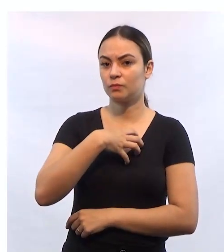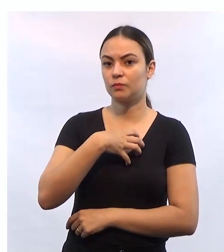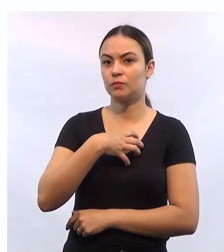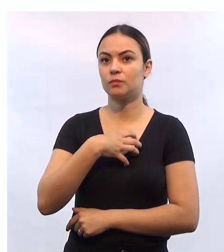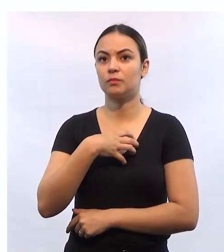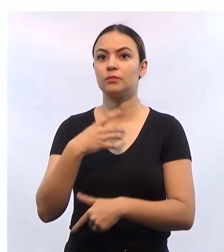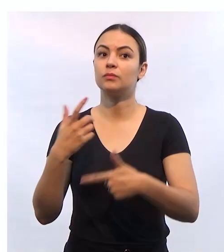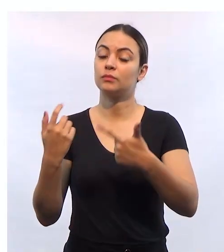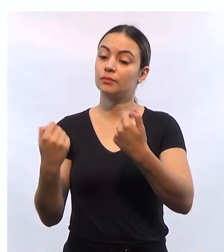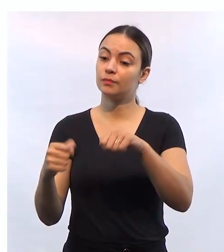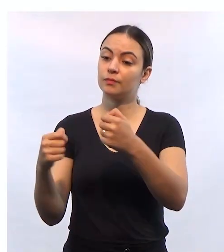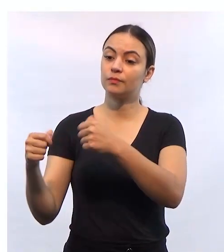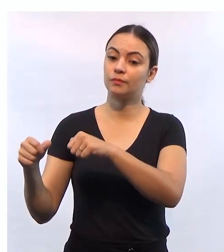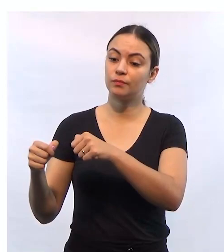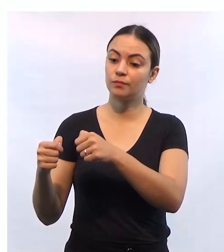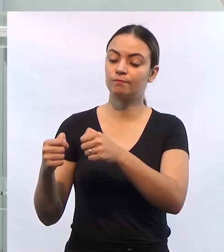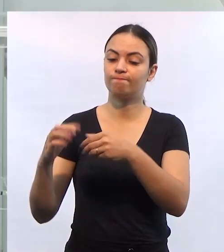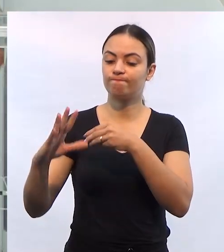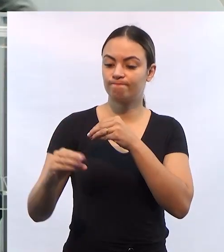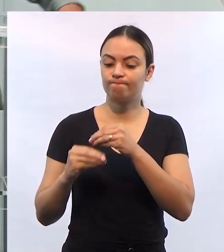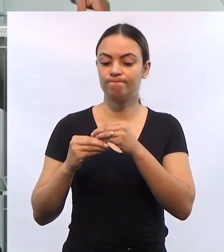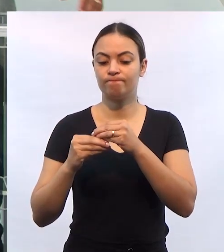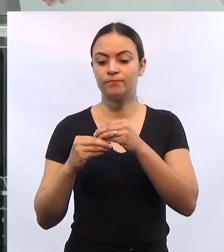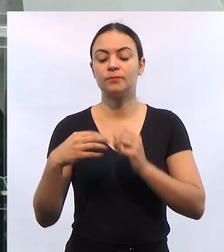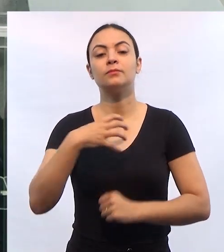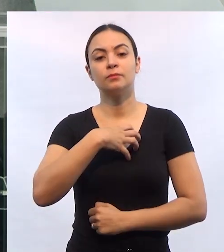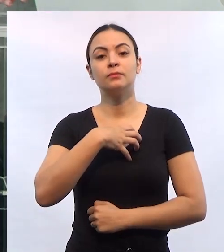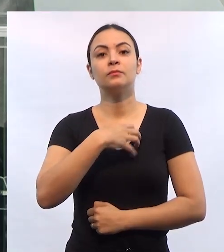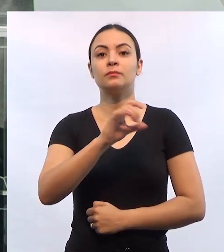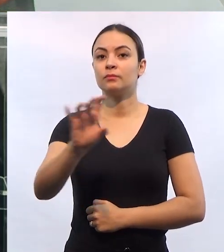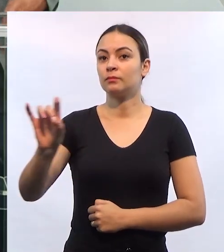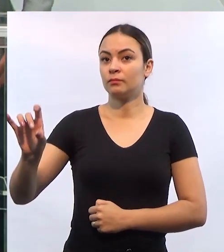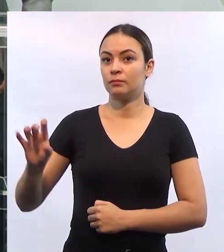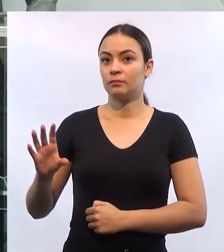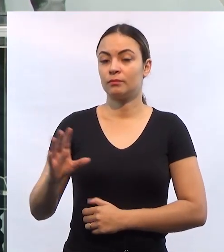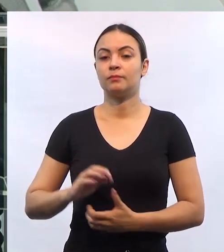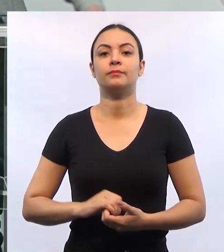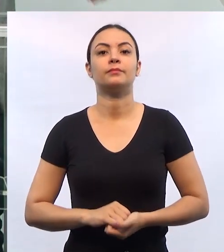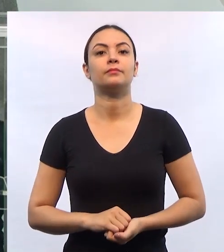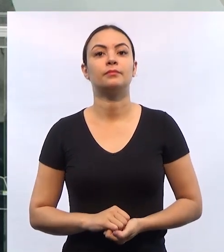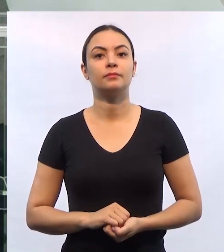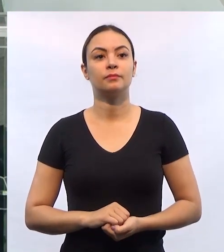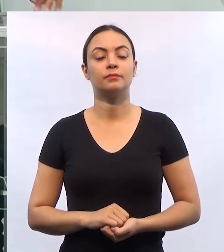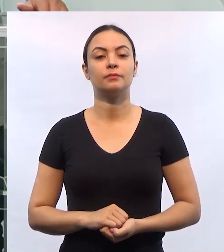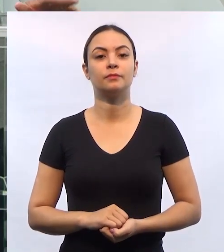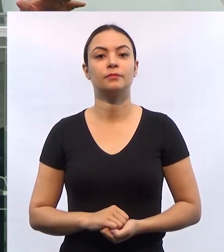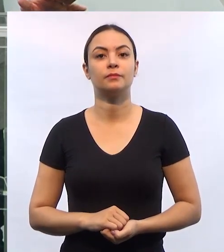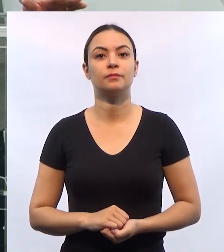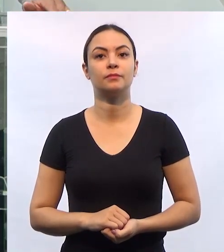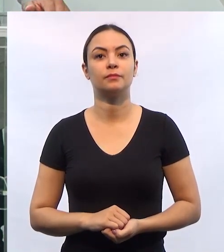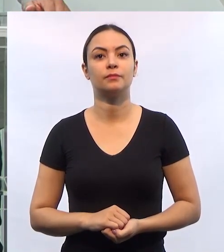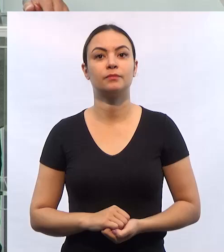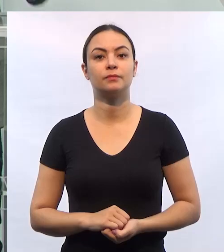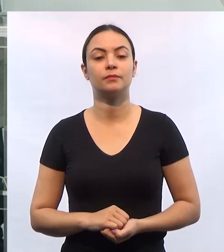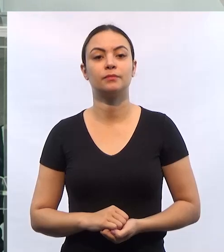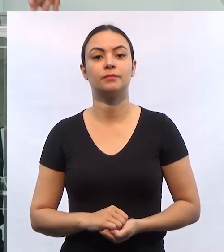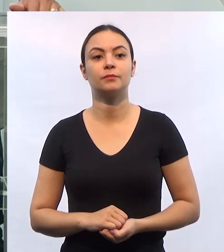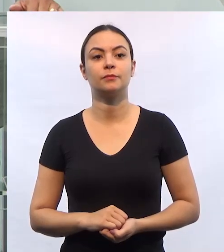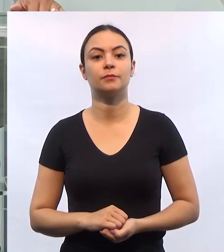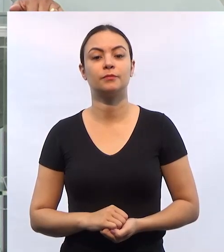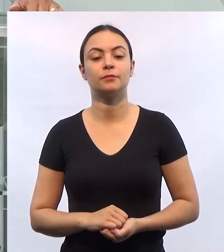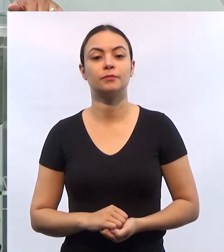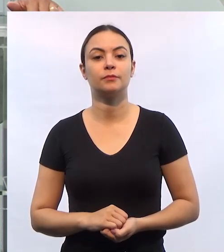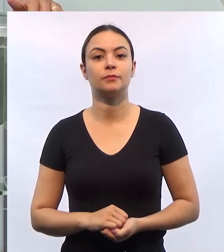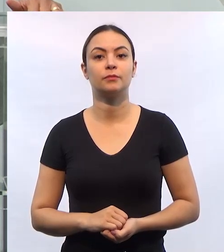membros da organização. Você já deve ter trabalhado ou deve conhecer alguém que trabalhou, enfim, você já deve ter trabalhado ou ainda